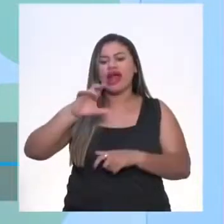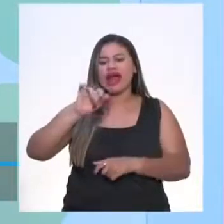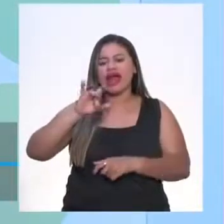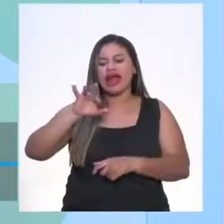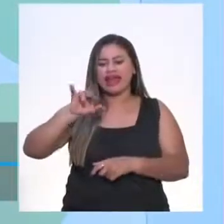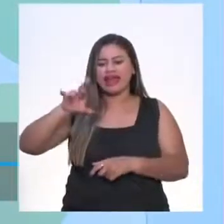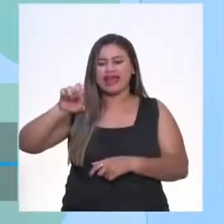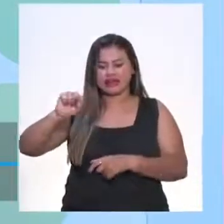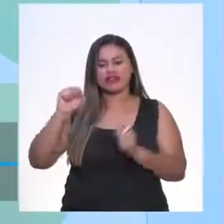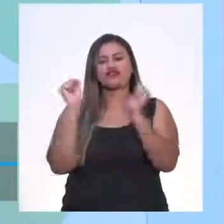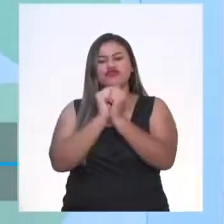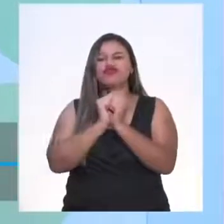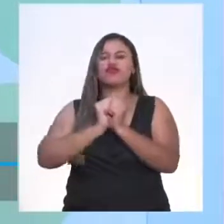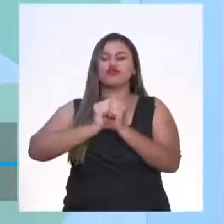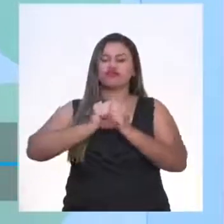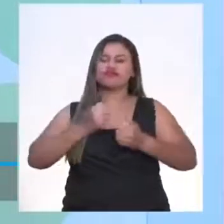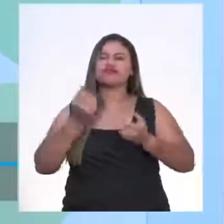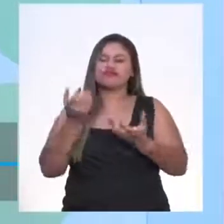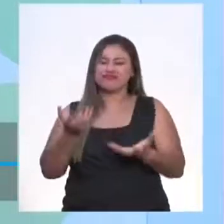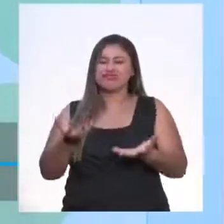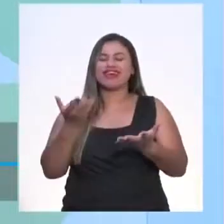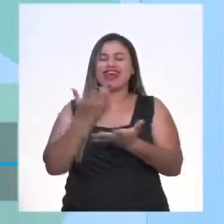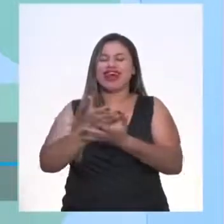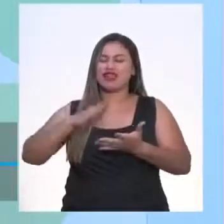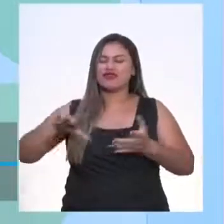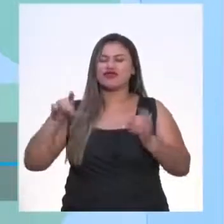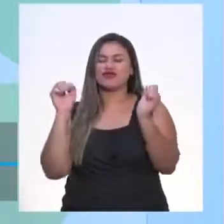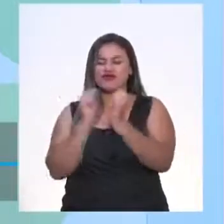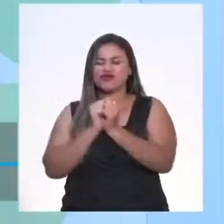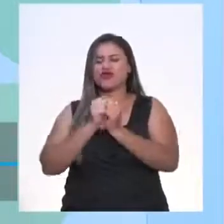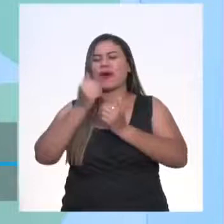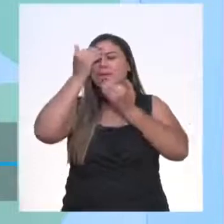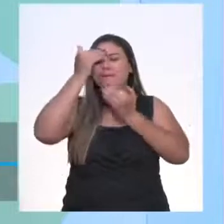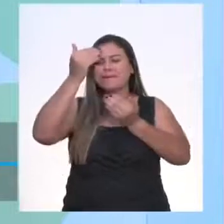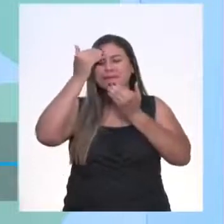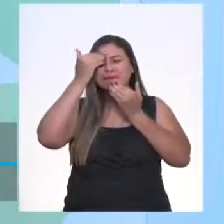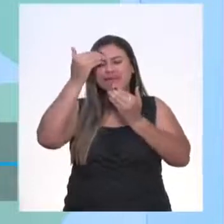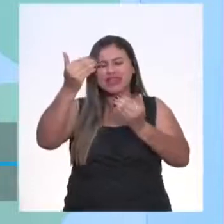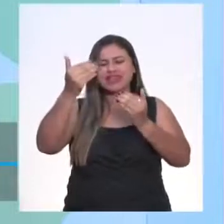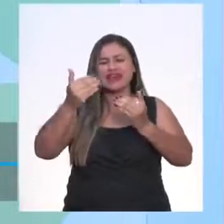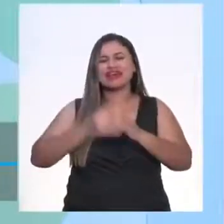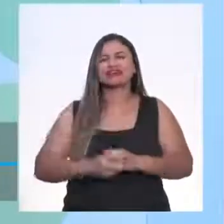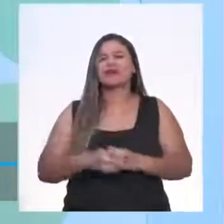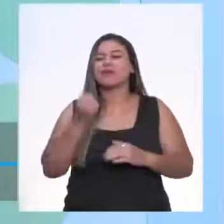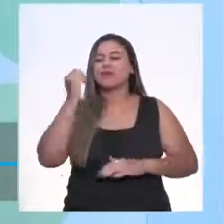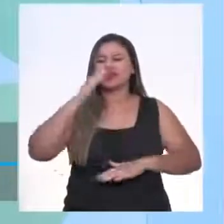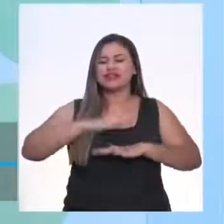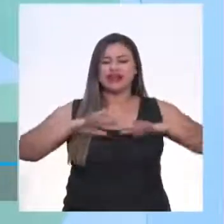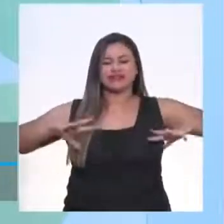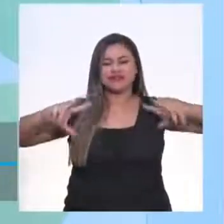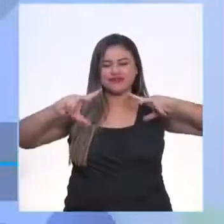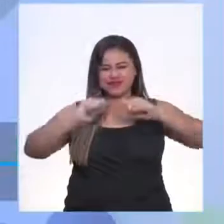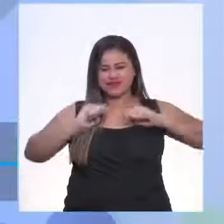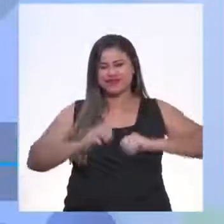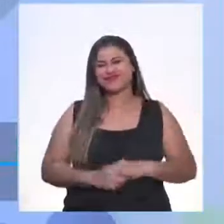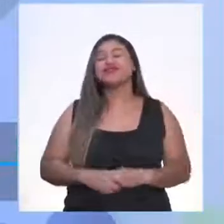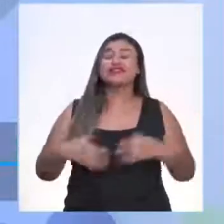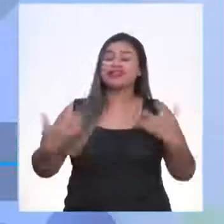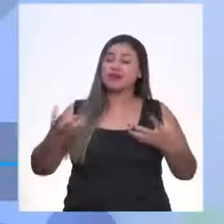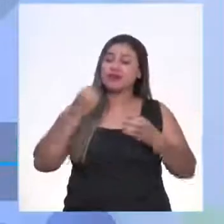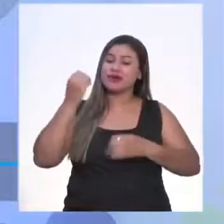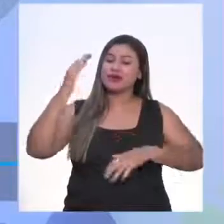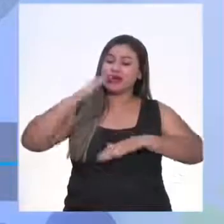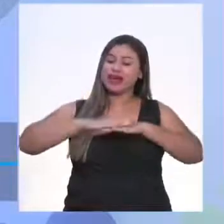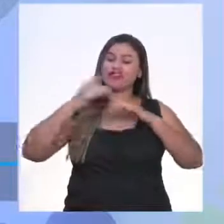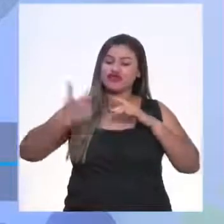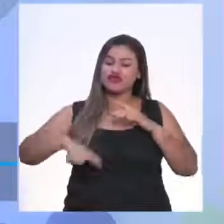Caieiras, participando com a gente aqui, os seus alunos também. Bianca, obrigado. Em nome da Bianca, dou boa tarde a todos. Então, boa tarde a todos aí.